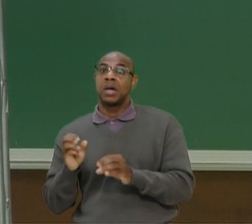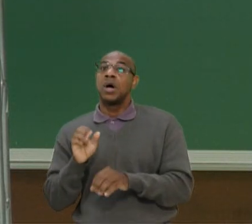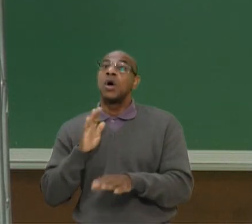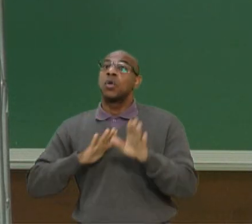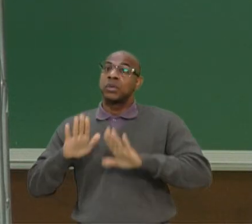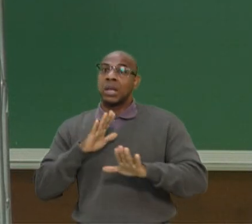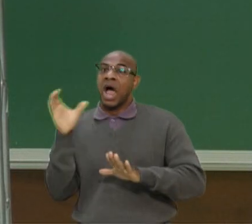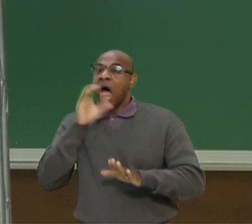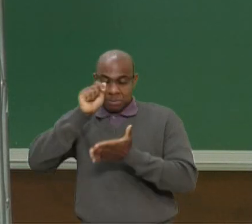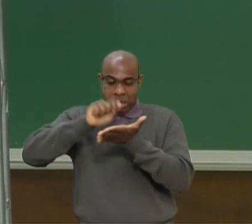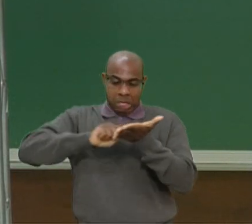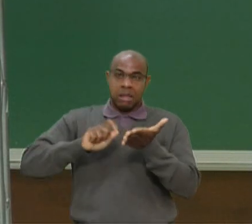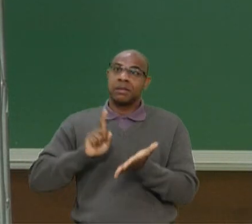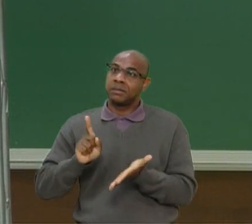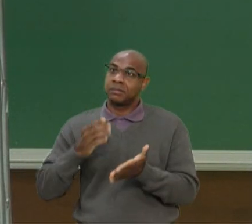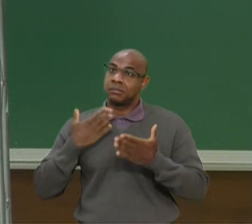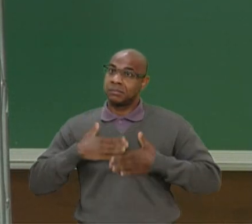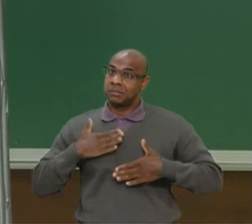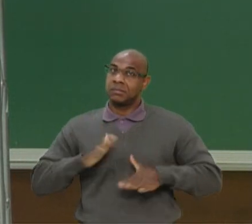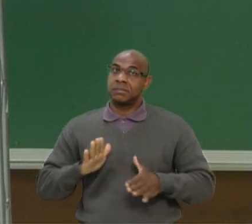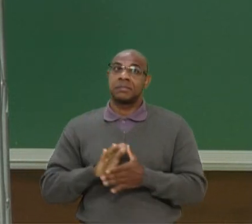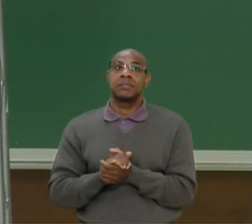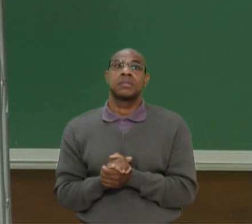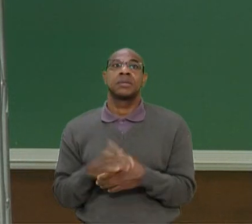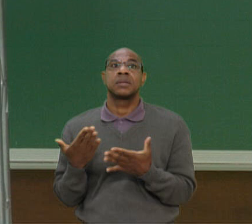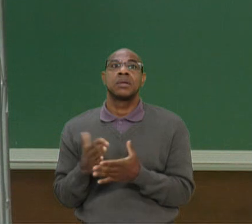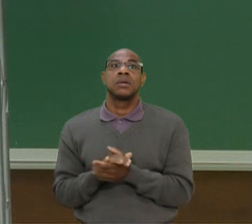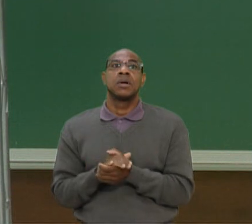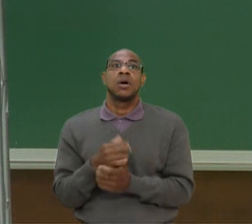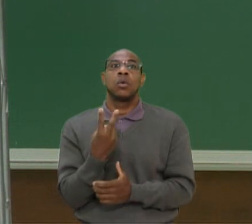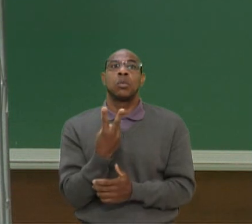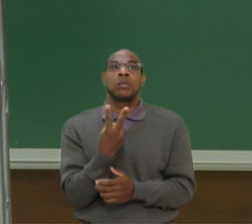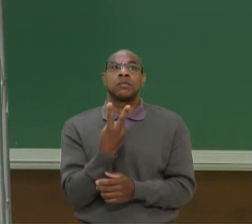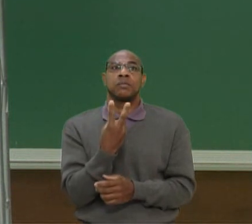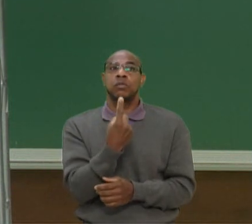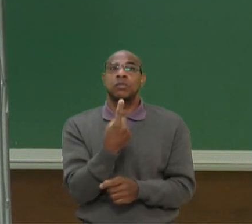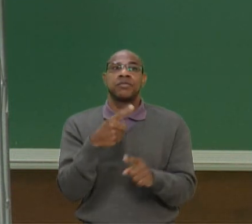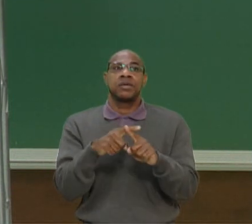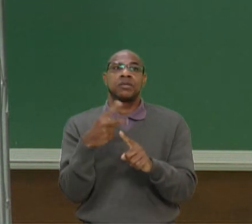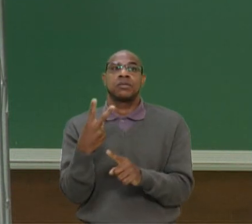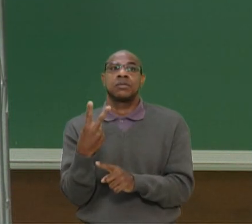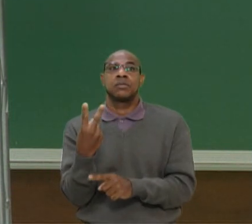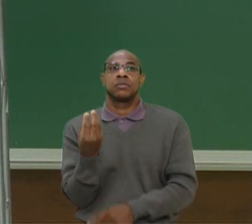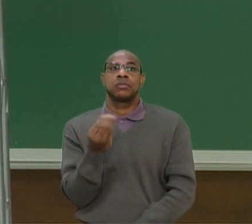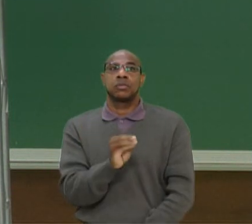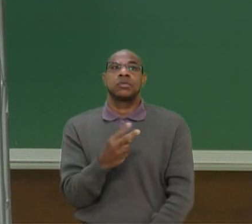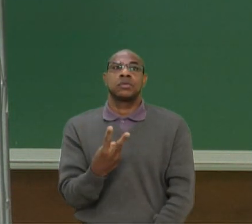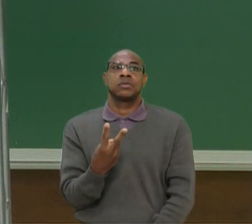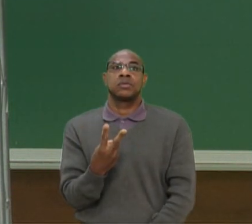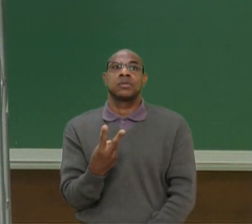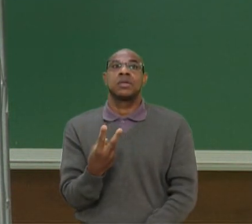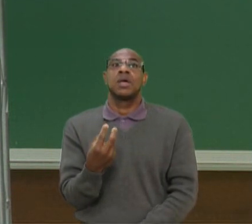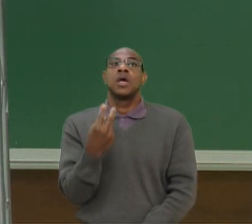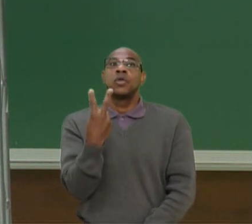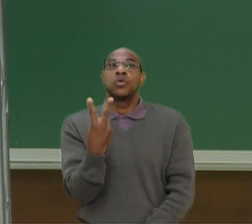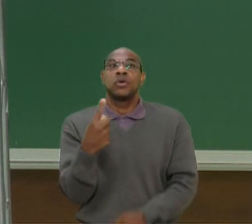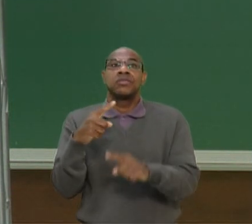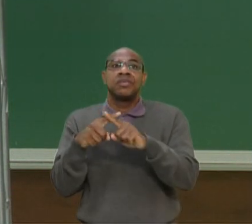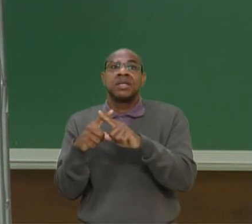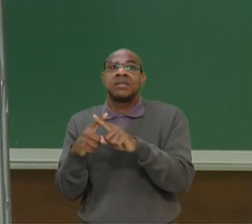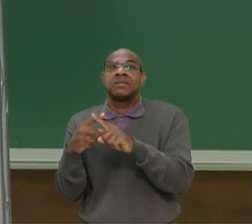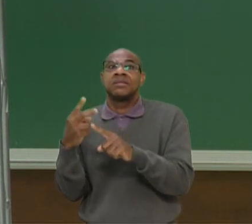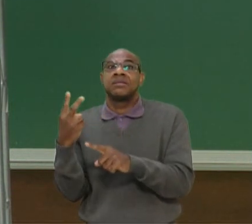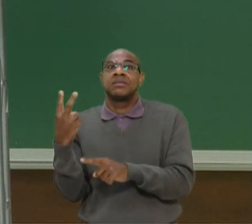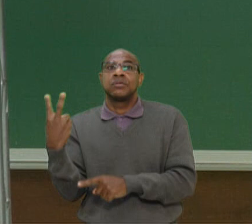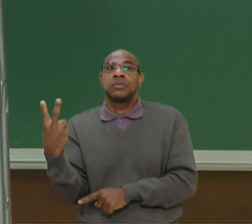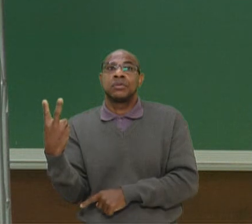errinho de sinal. Então, 1 vezes 2, 2. 1 vezes menos i, menos i. 2i vezes